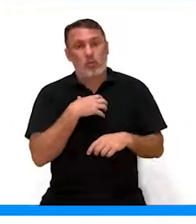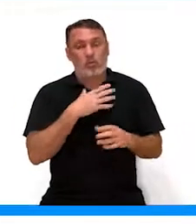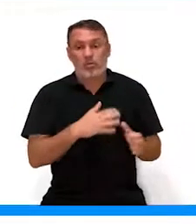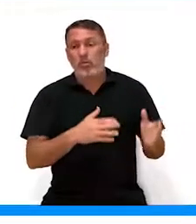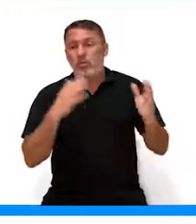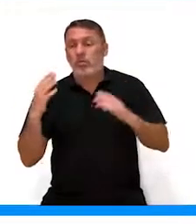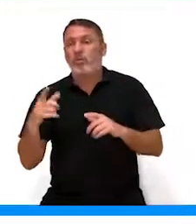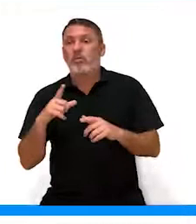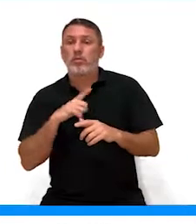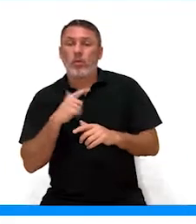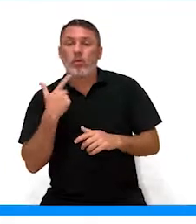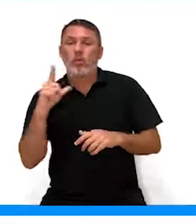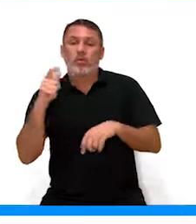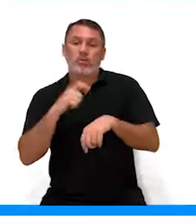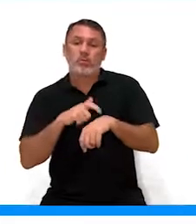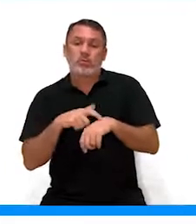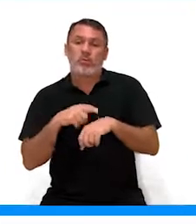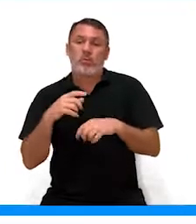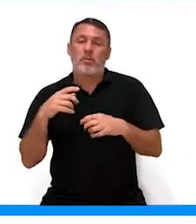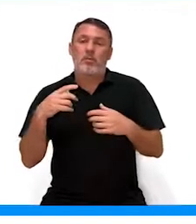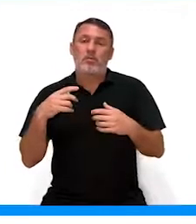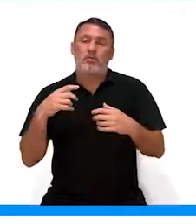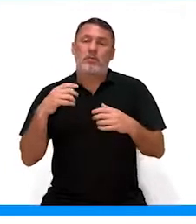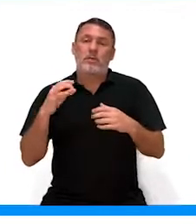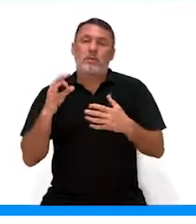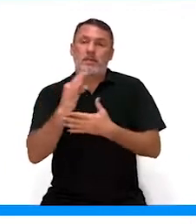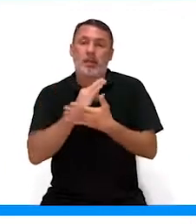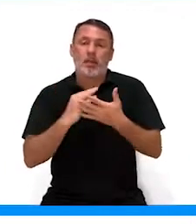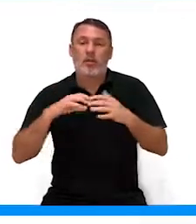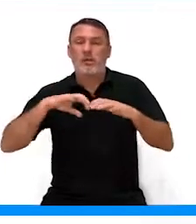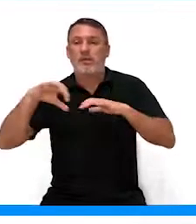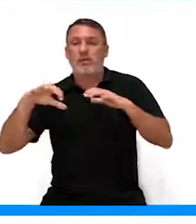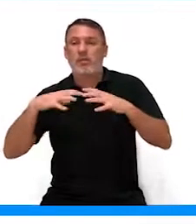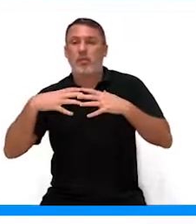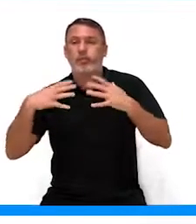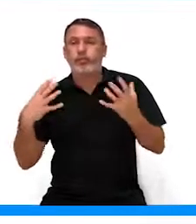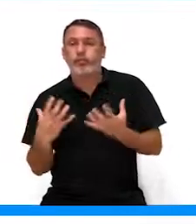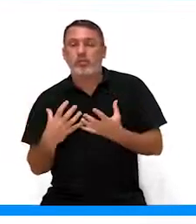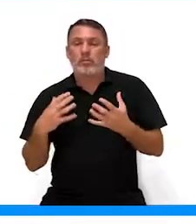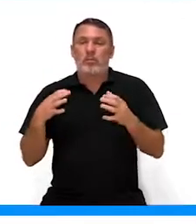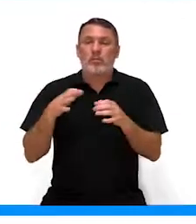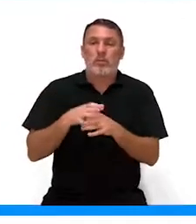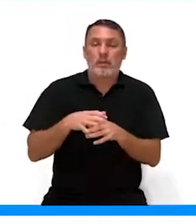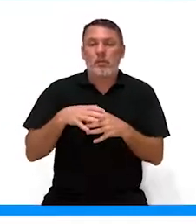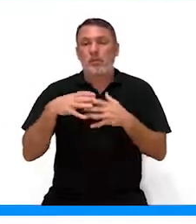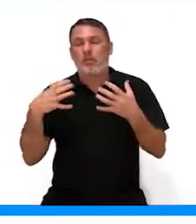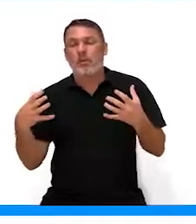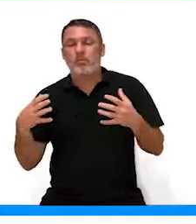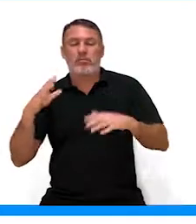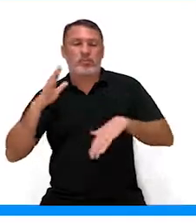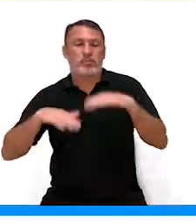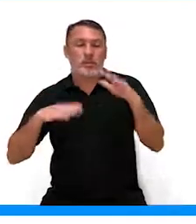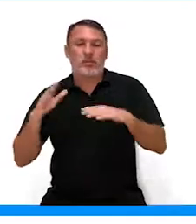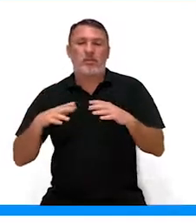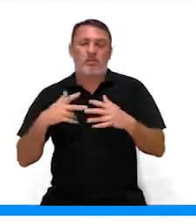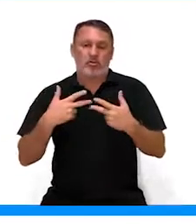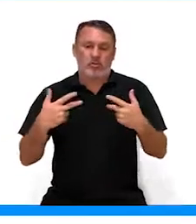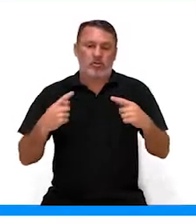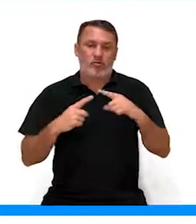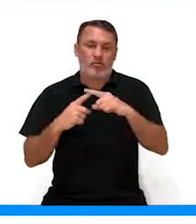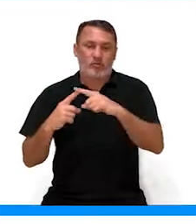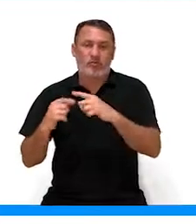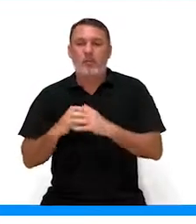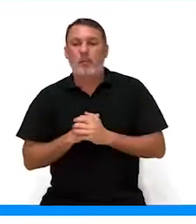momentos que ela vai estar de uma forma e em outros ela vai estar com as células mais estiradas, dependendo da